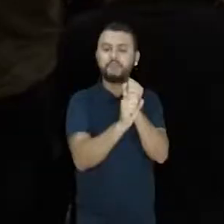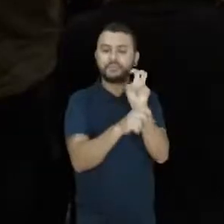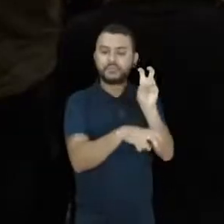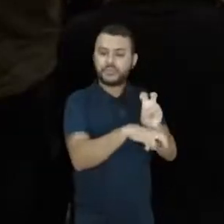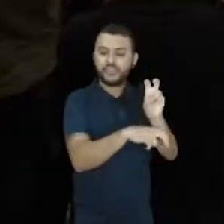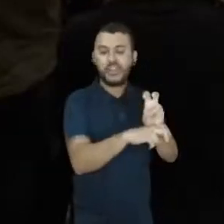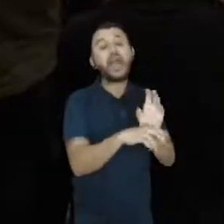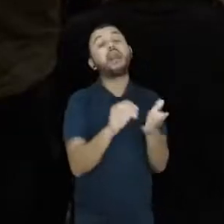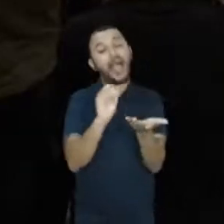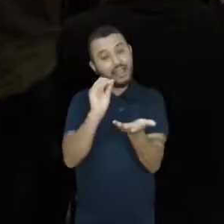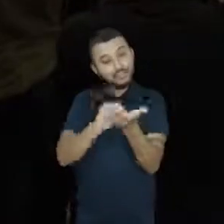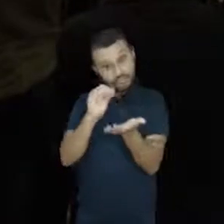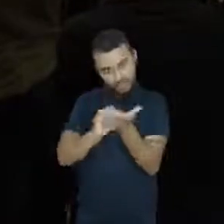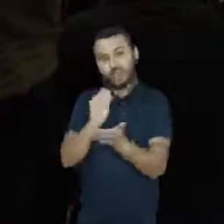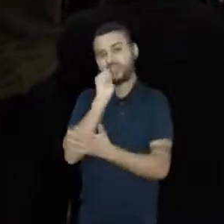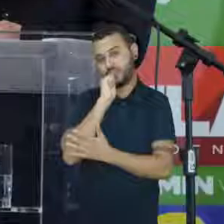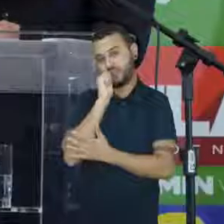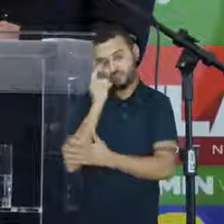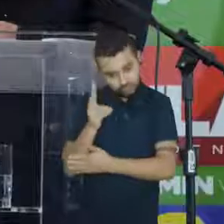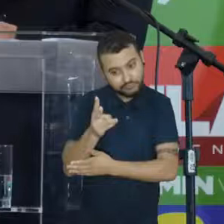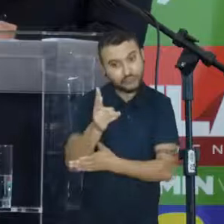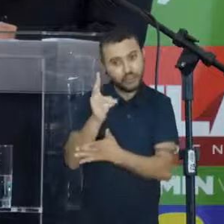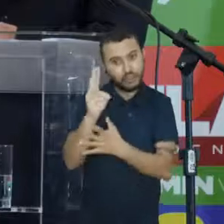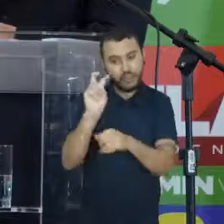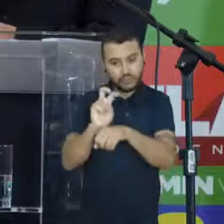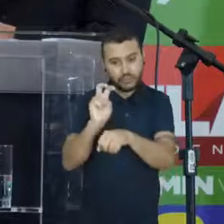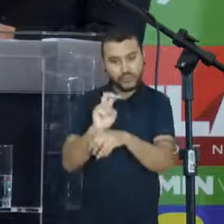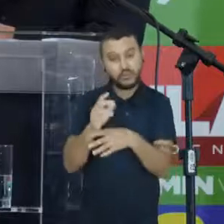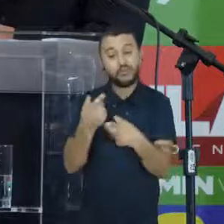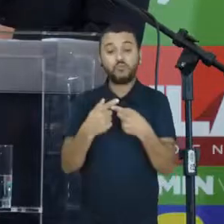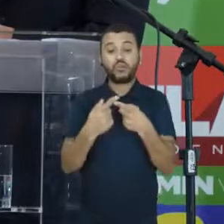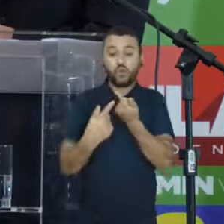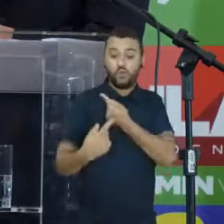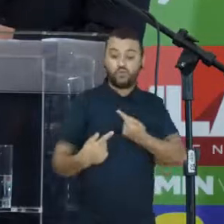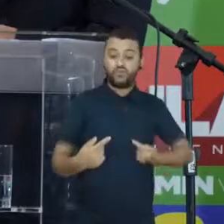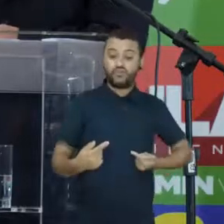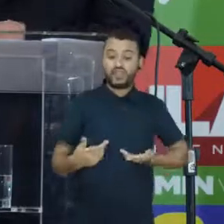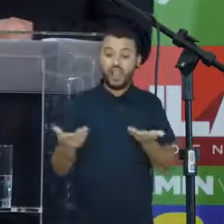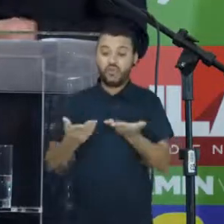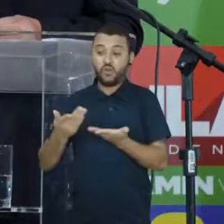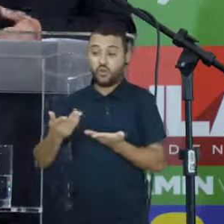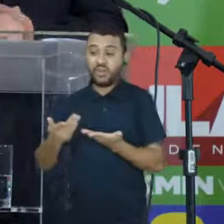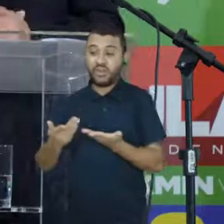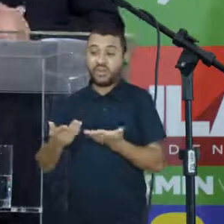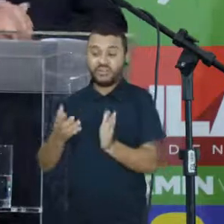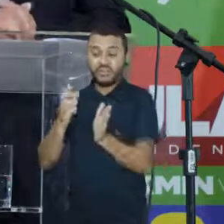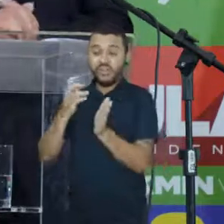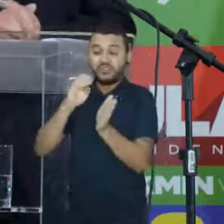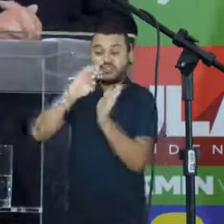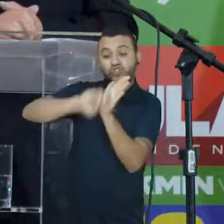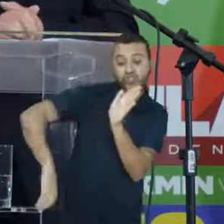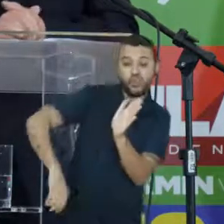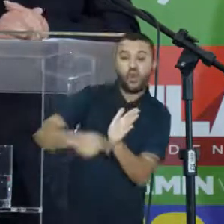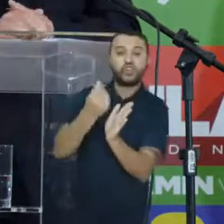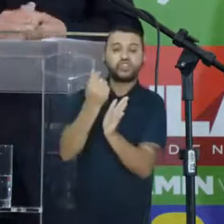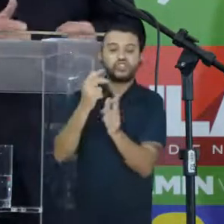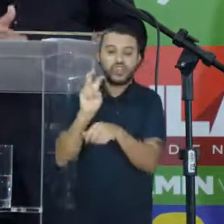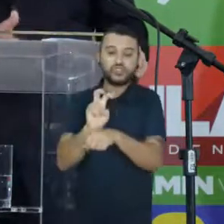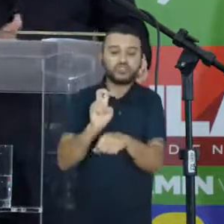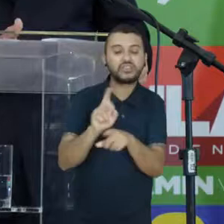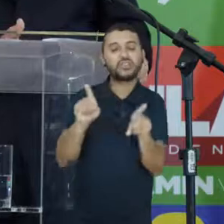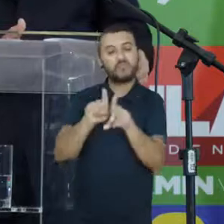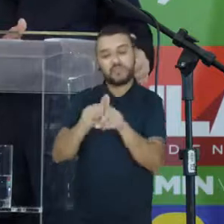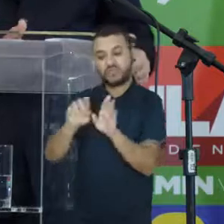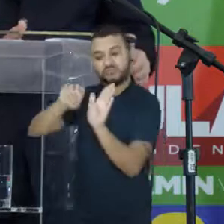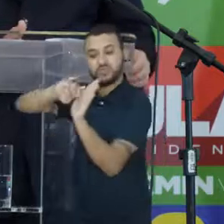da população brasileira, sabendo que o governo hoje cortou dinheiro para a creche, como cortou dinheiro para a universidade. Essa